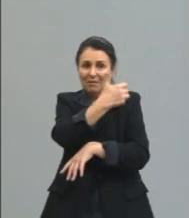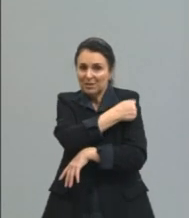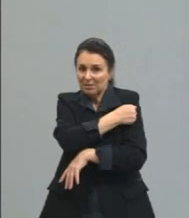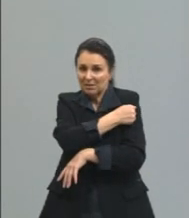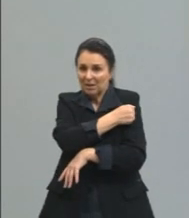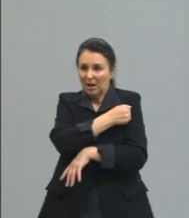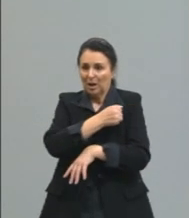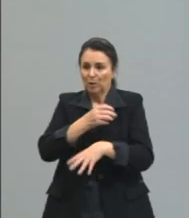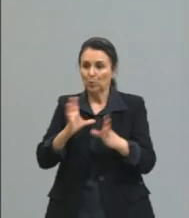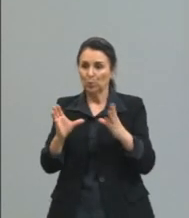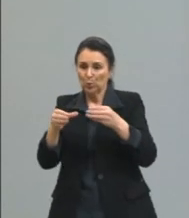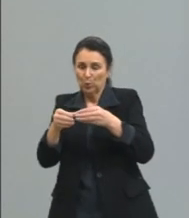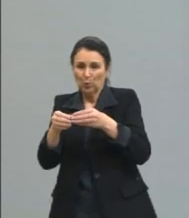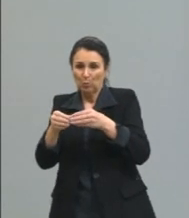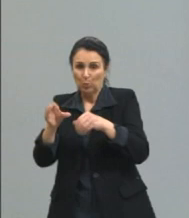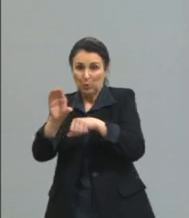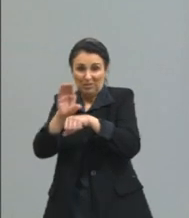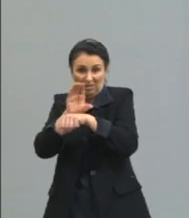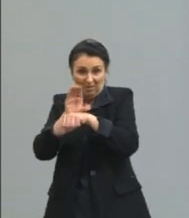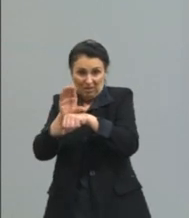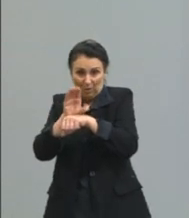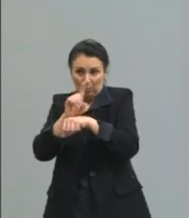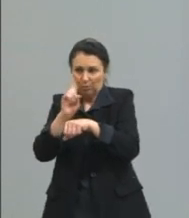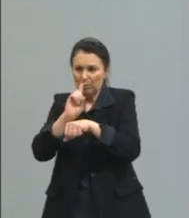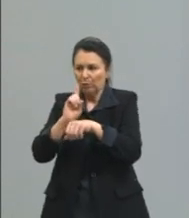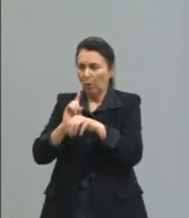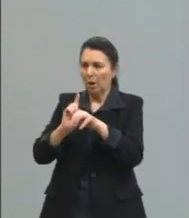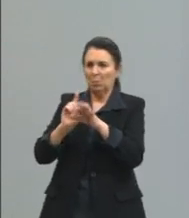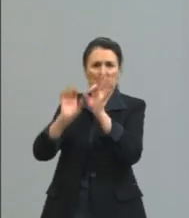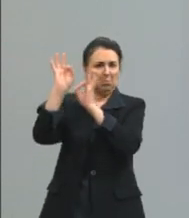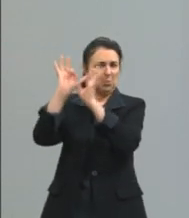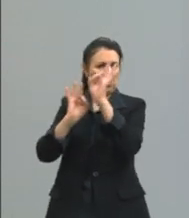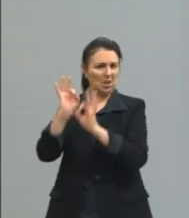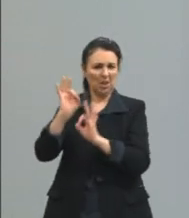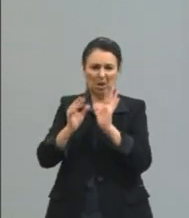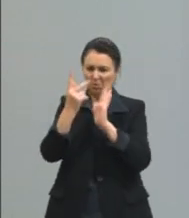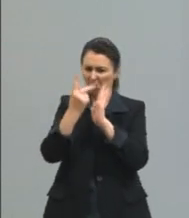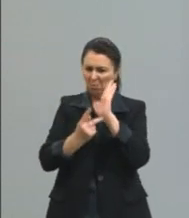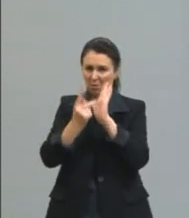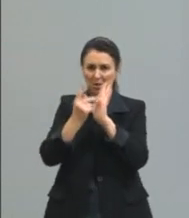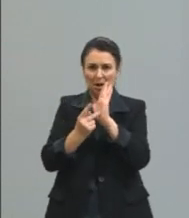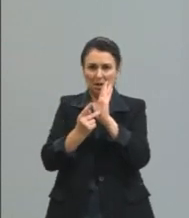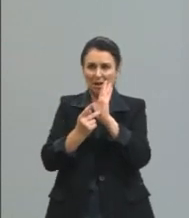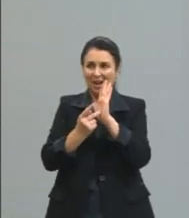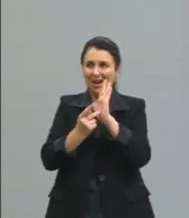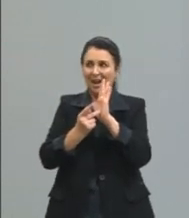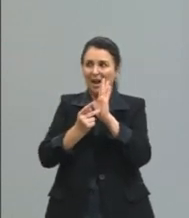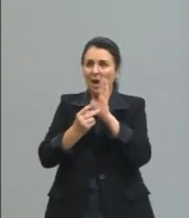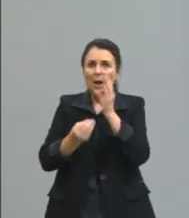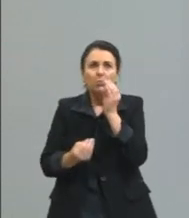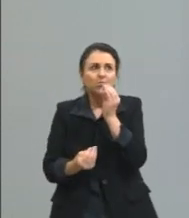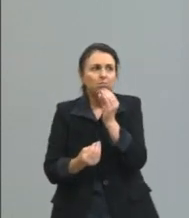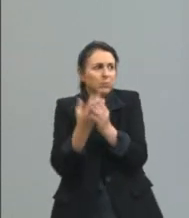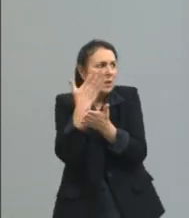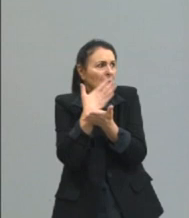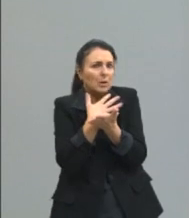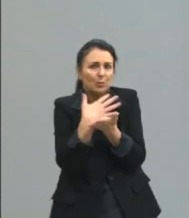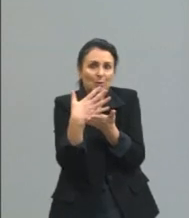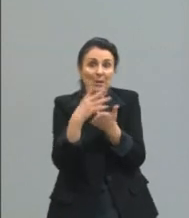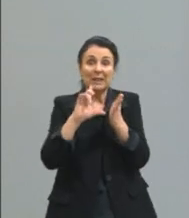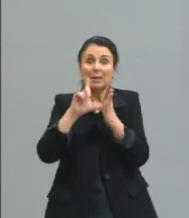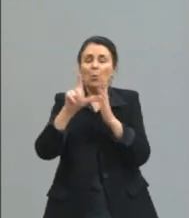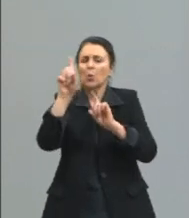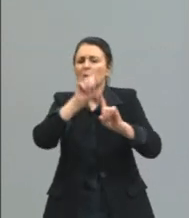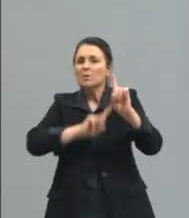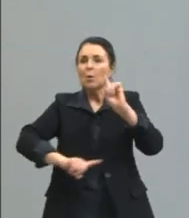não foi elaborada, ela não foi planejada. Ela foi uma revolta espontânea. Depois, alguns militares